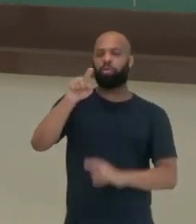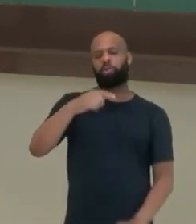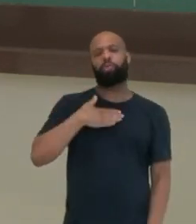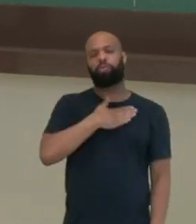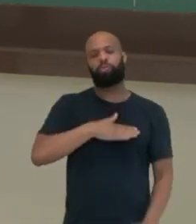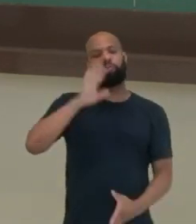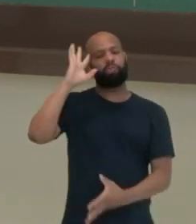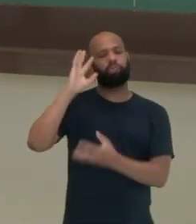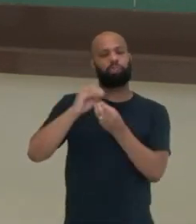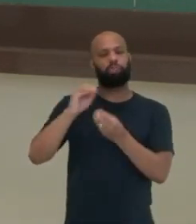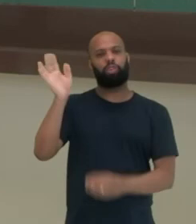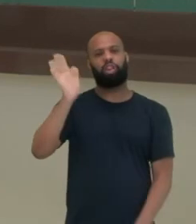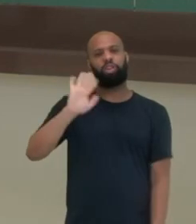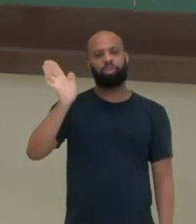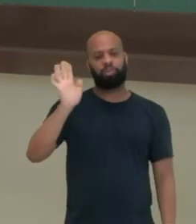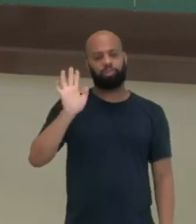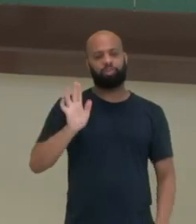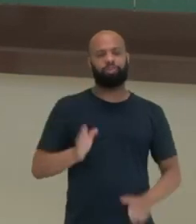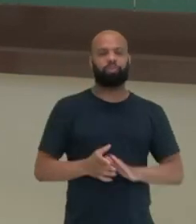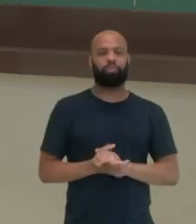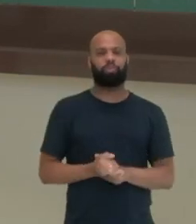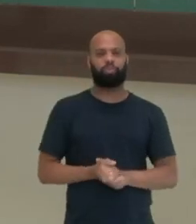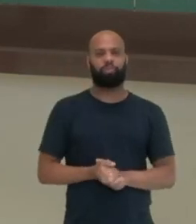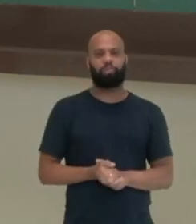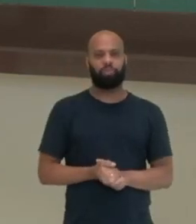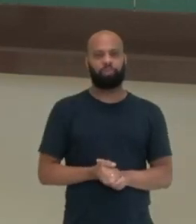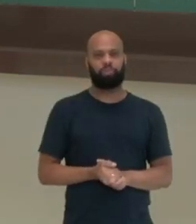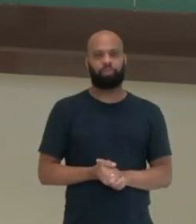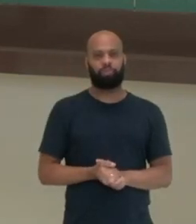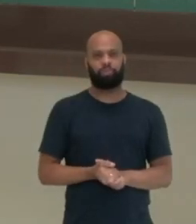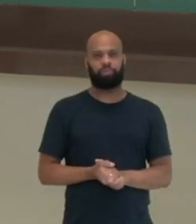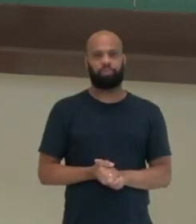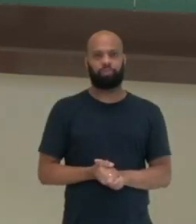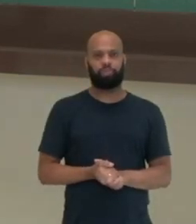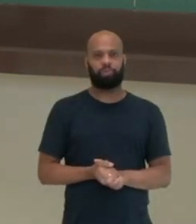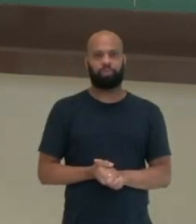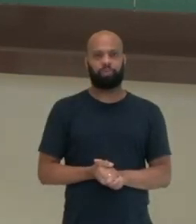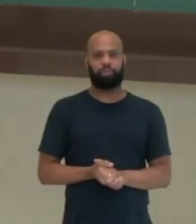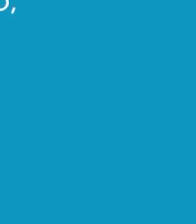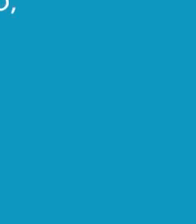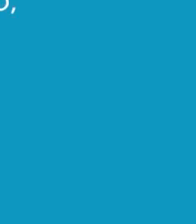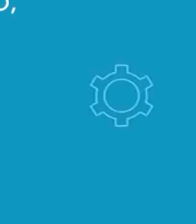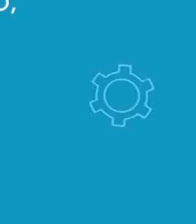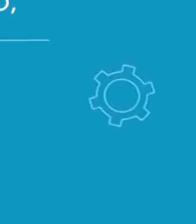que vocês tenham entendido, espero que vocês tenham gostado e aguardo vocês na próxima aula. Até mais!